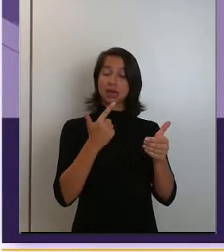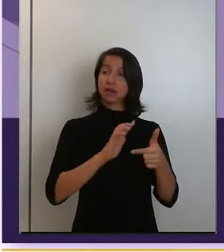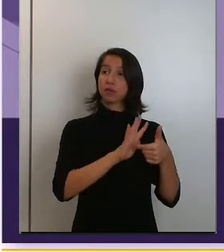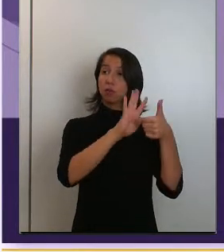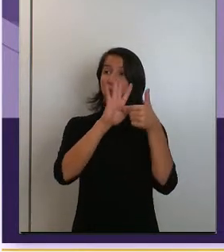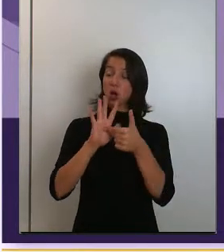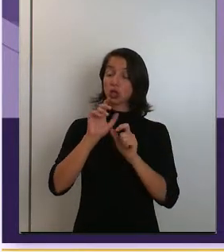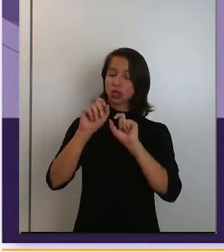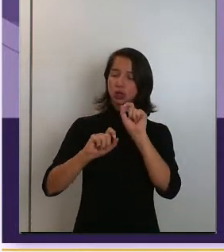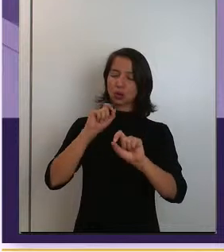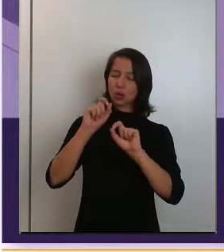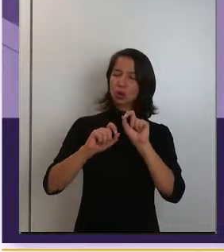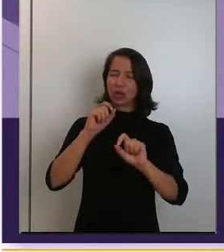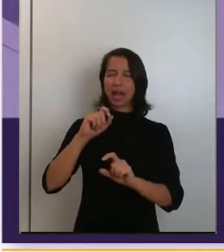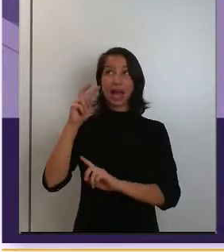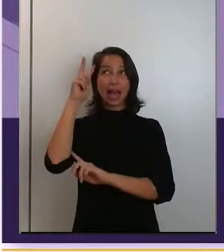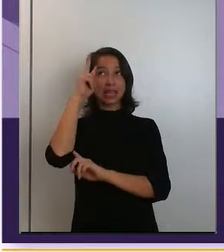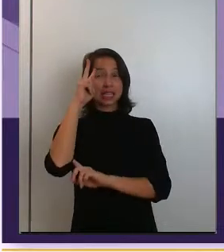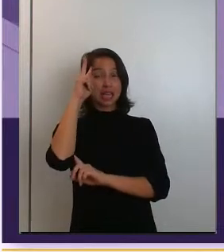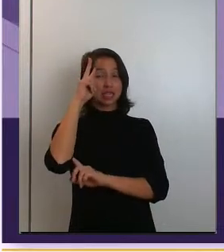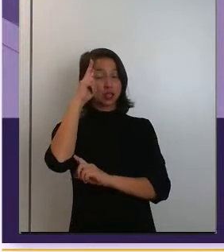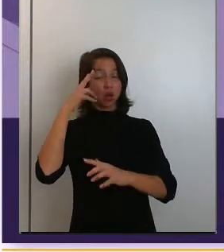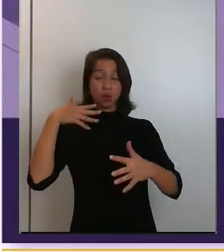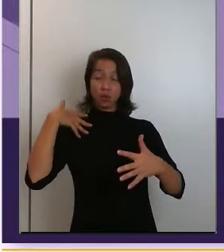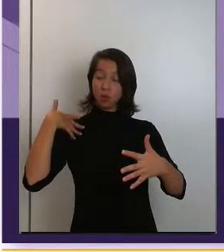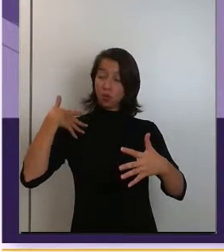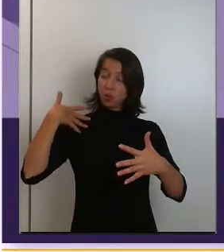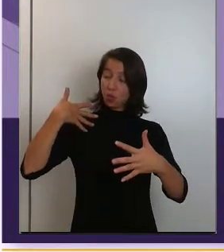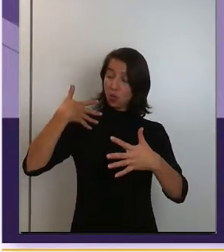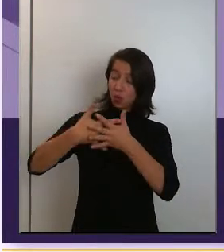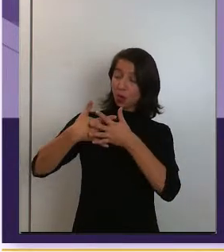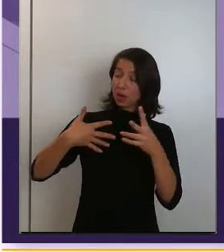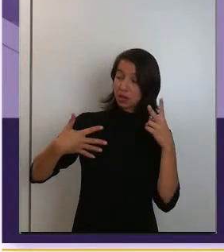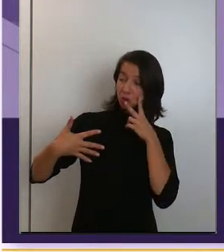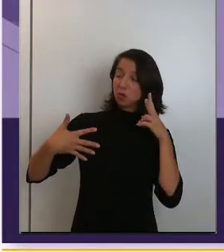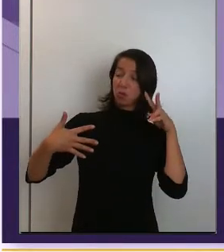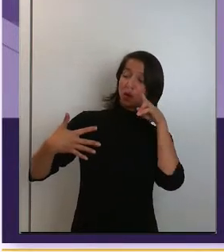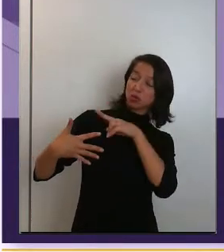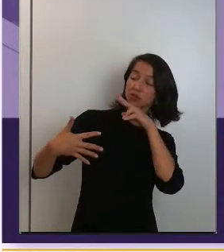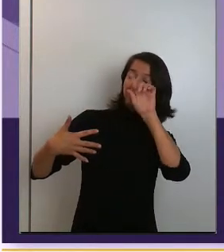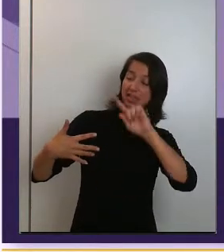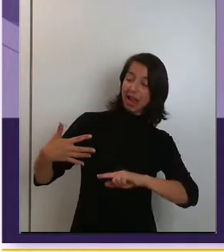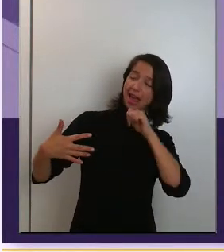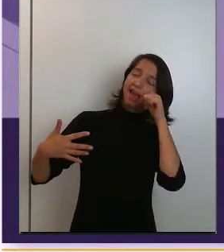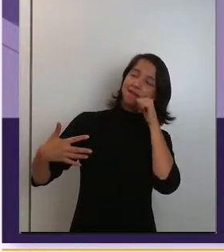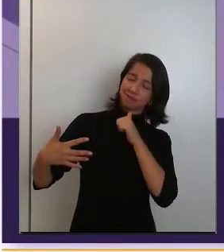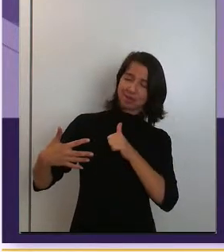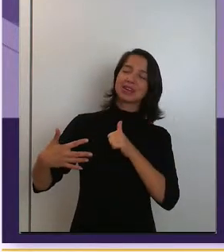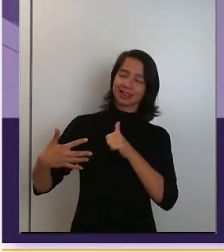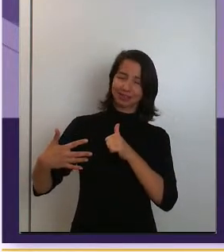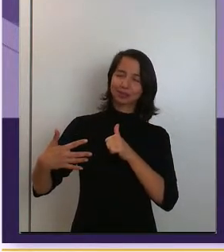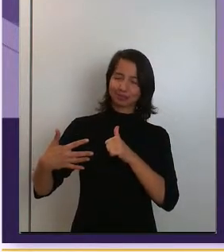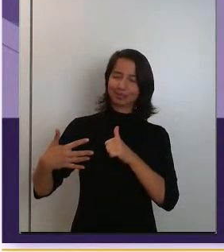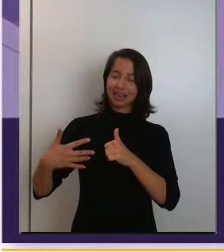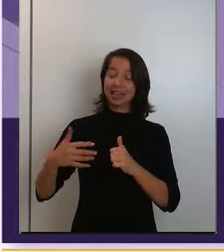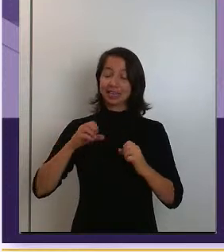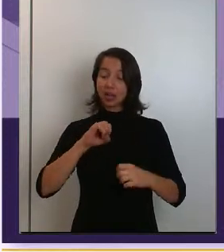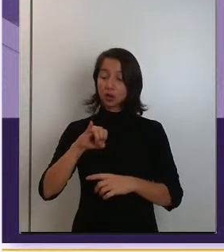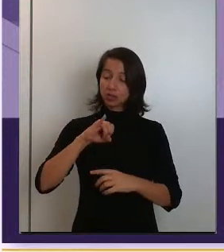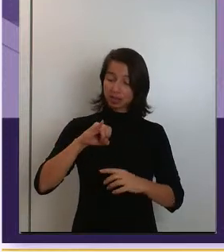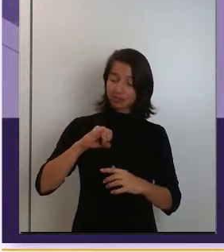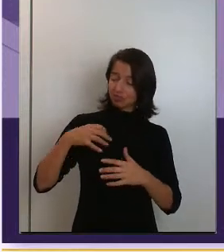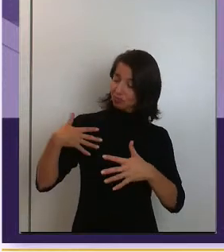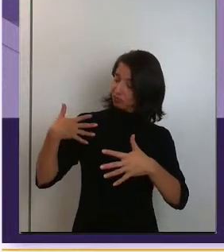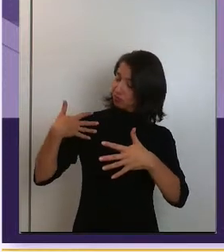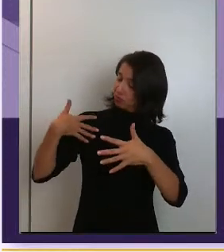o ponto de vista feminino. Então, se durante toda a história nós lemos a história do mundo contada pelos homens, não,